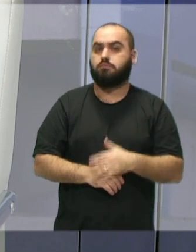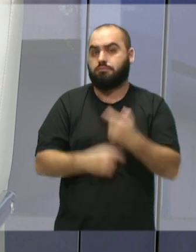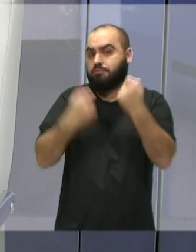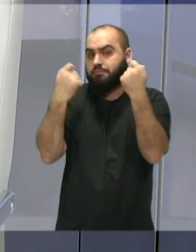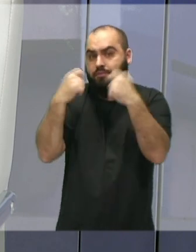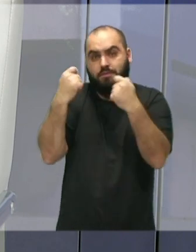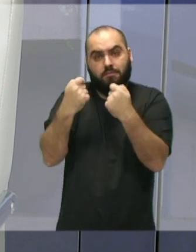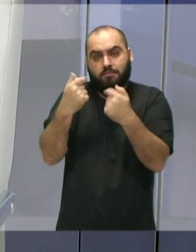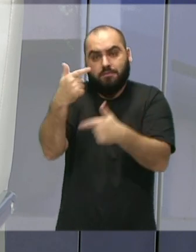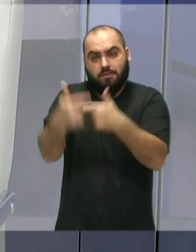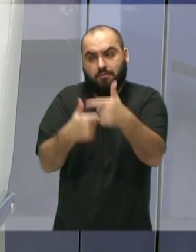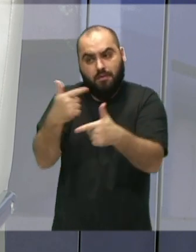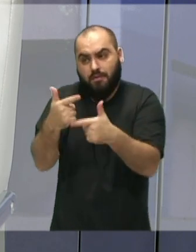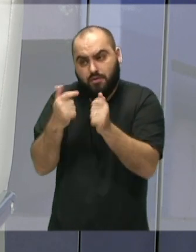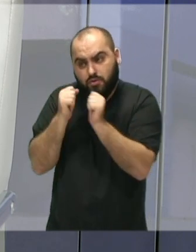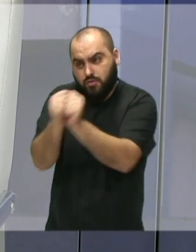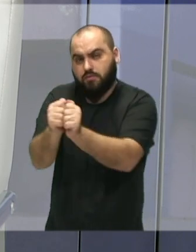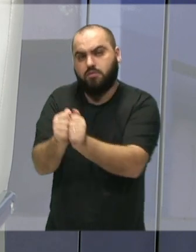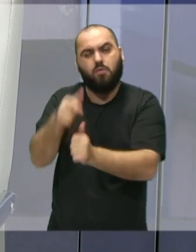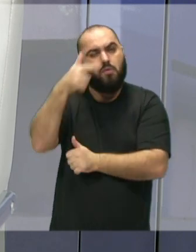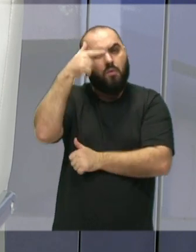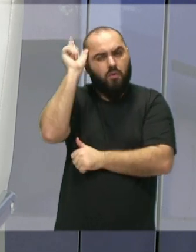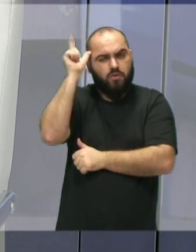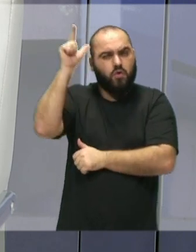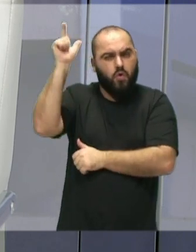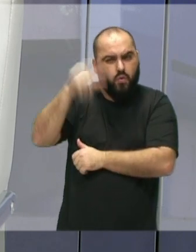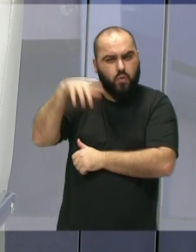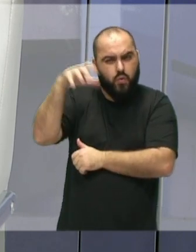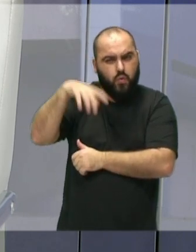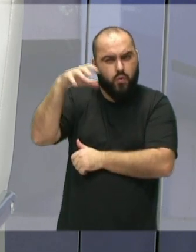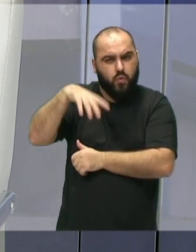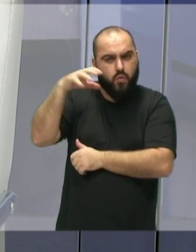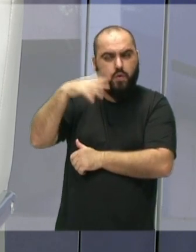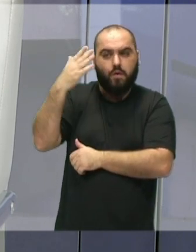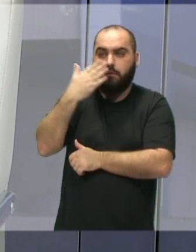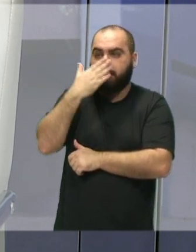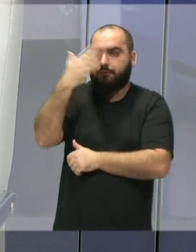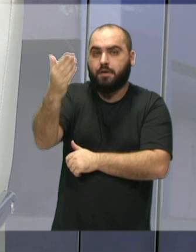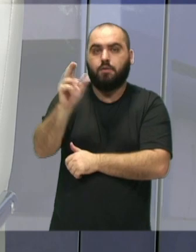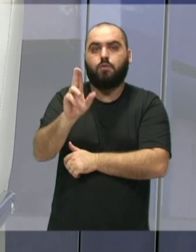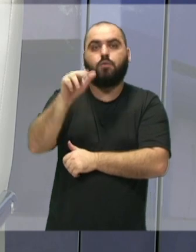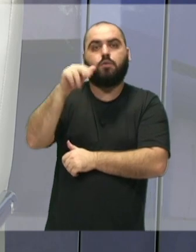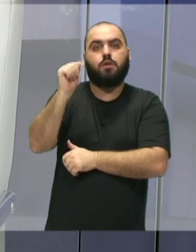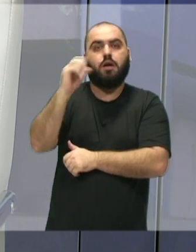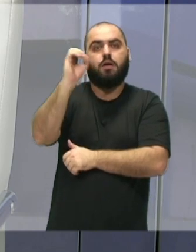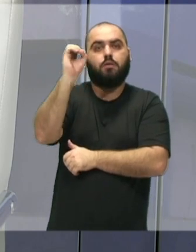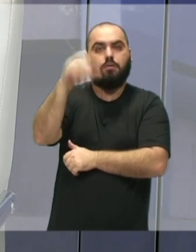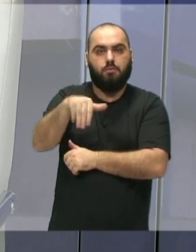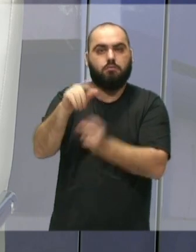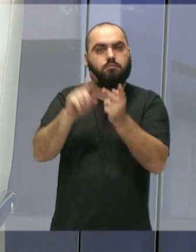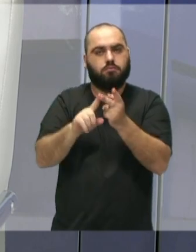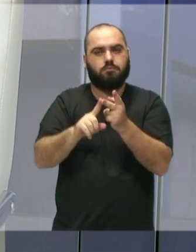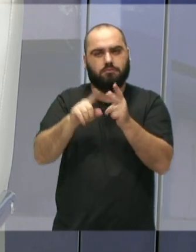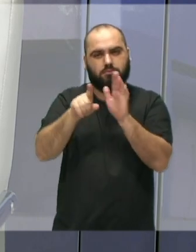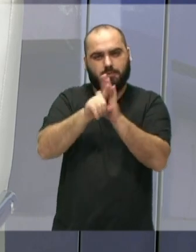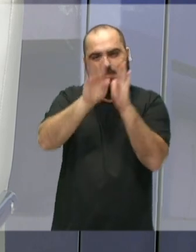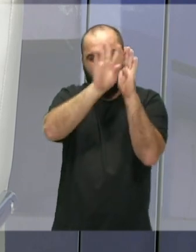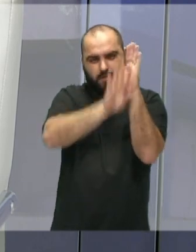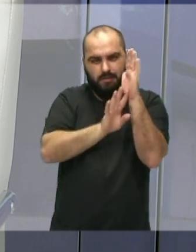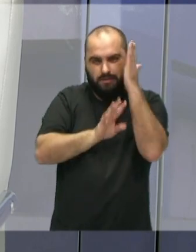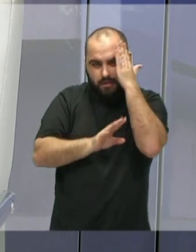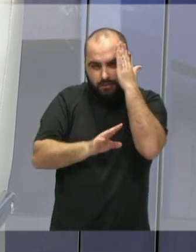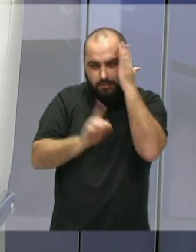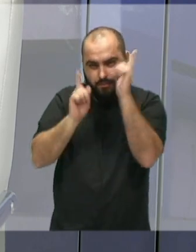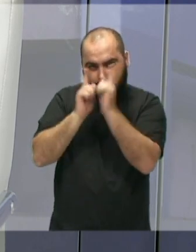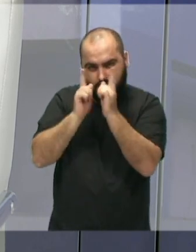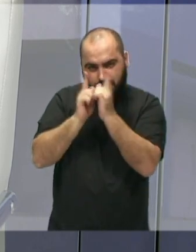pouquinho. Estive ontem, estava aquela chuva toda, passei na frente da Unacom, ali do Marieta, onde as pessoas recebem ali o atendimento